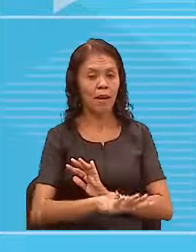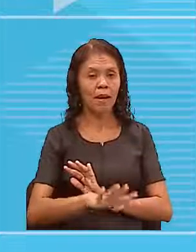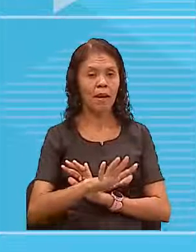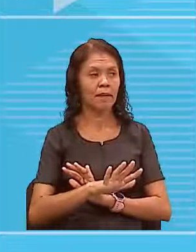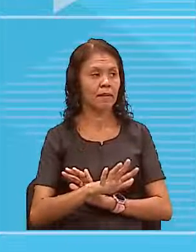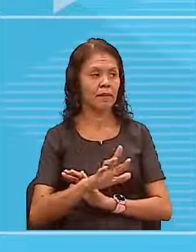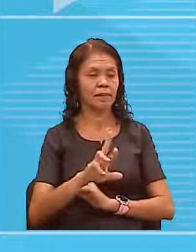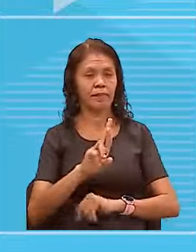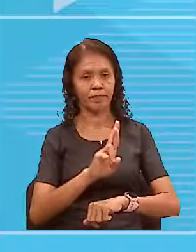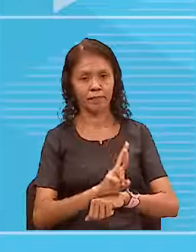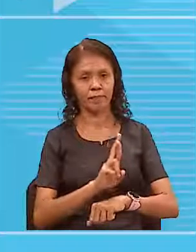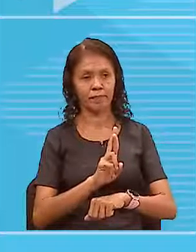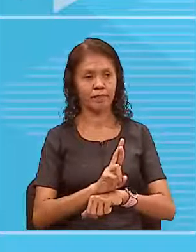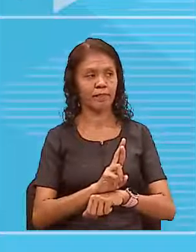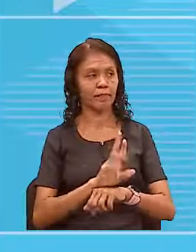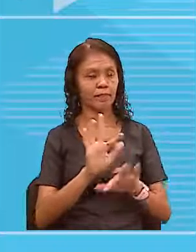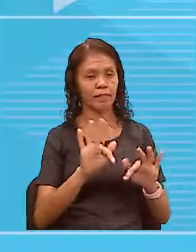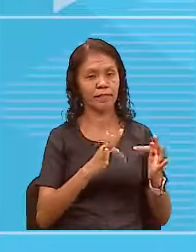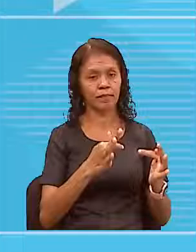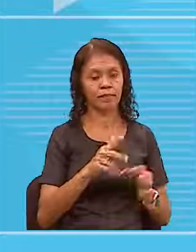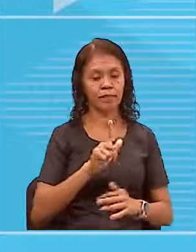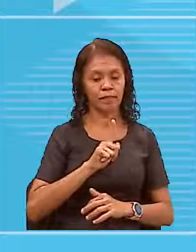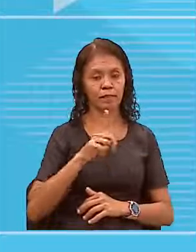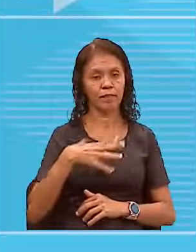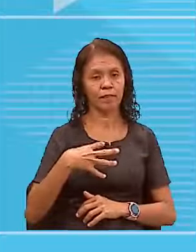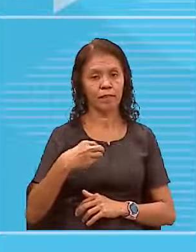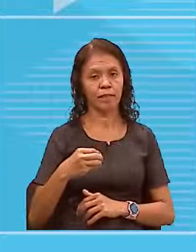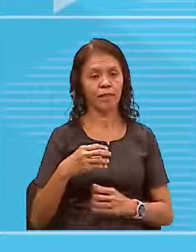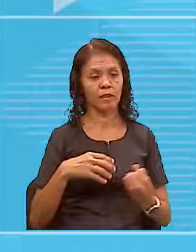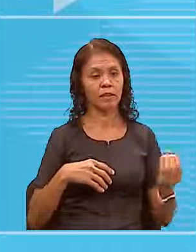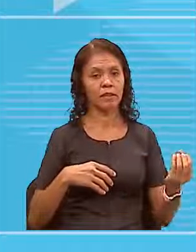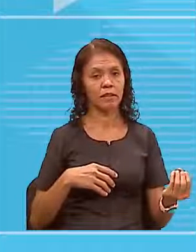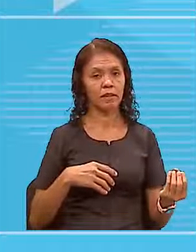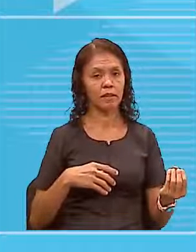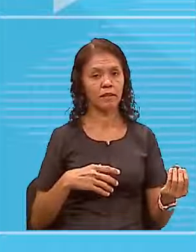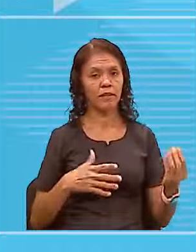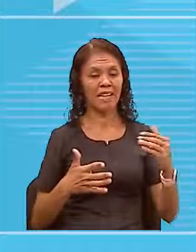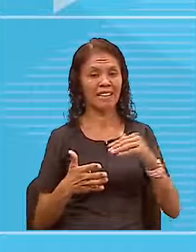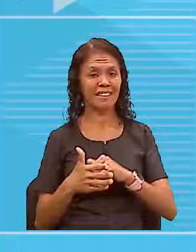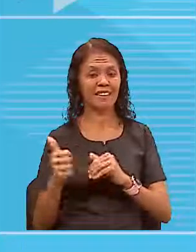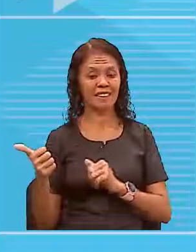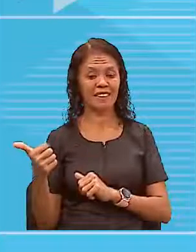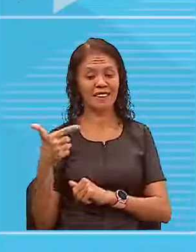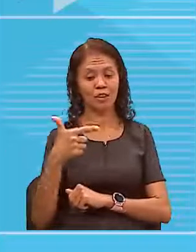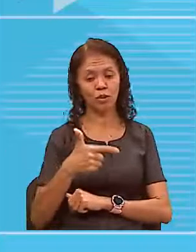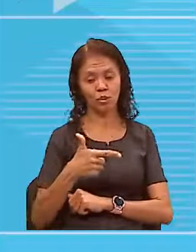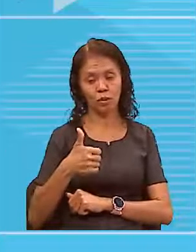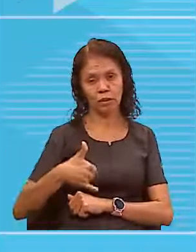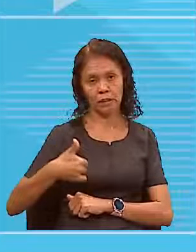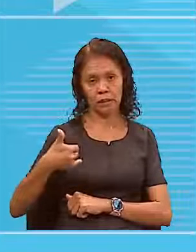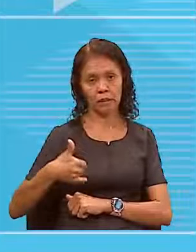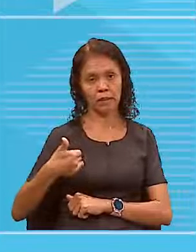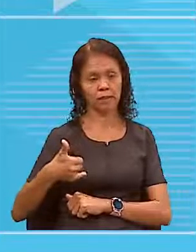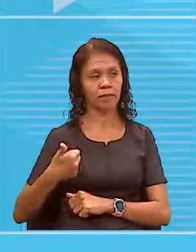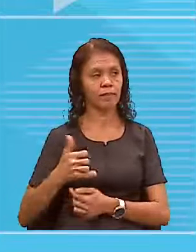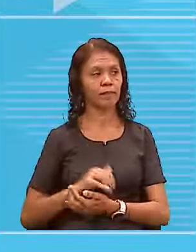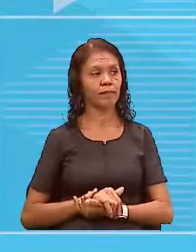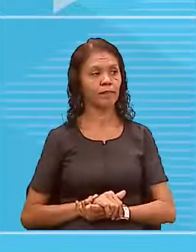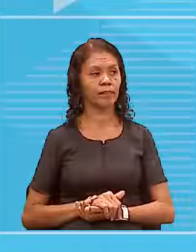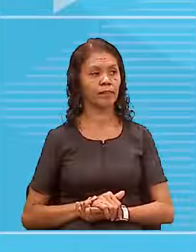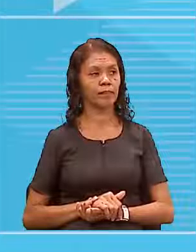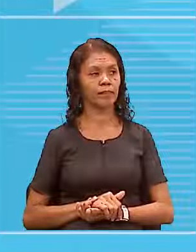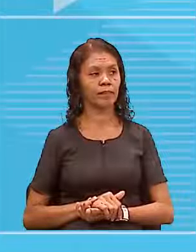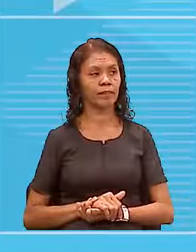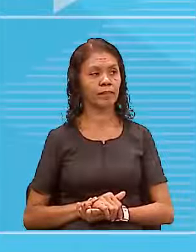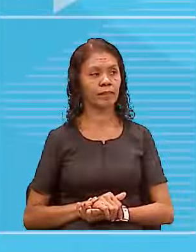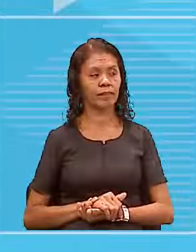de pessoas que têm filhos de 0 a 12 anos, 0 a 12 anos, vamos supor que nós estamos trabalhando essa